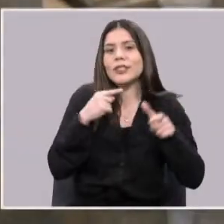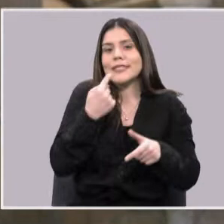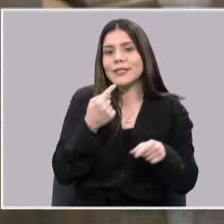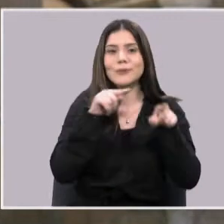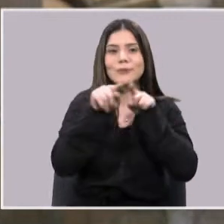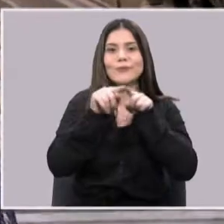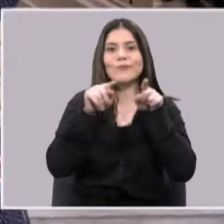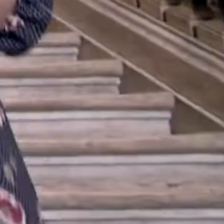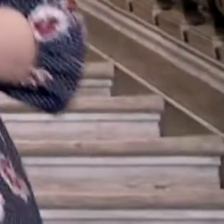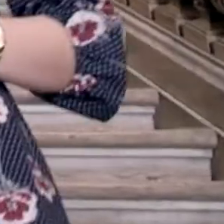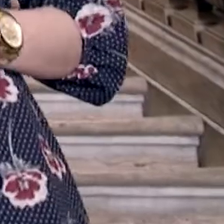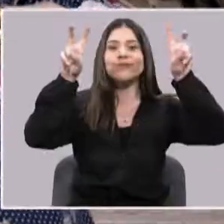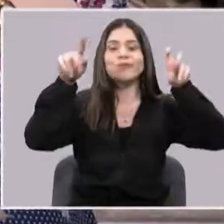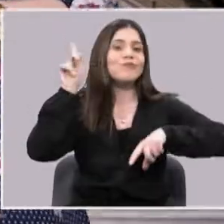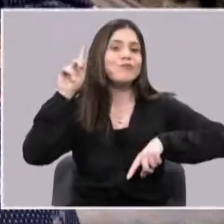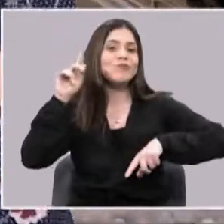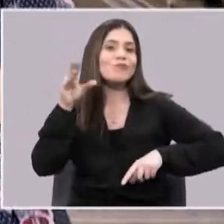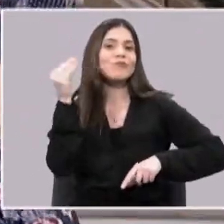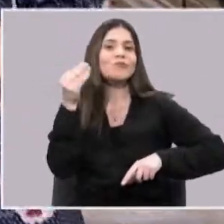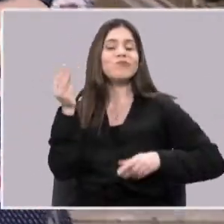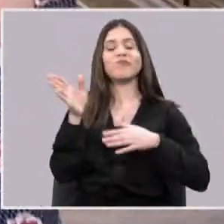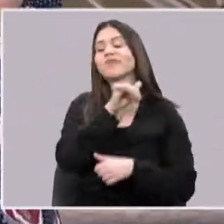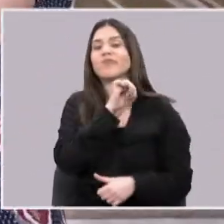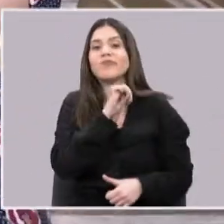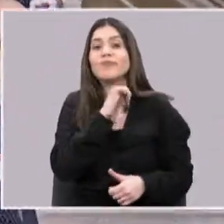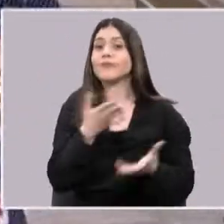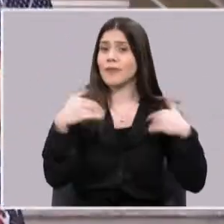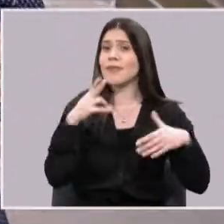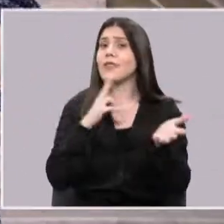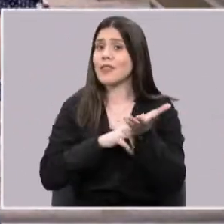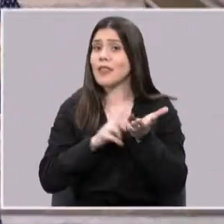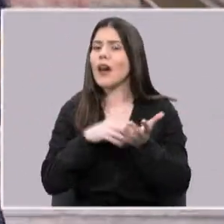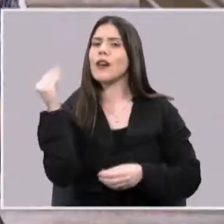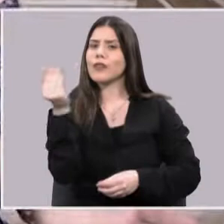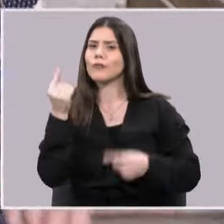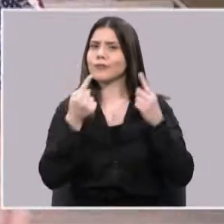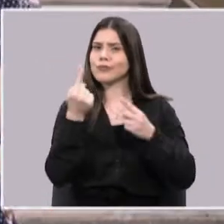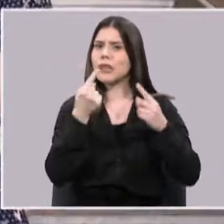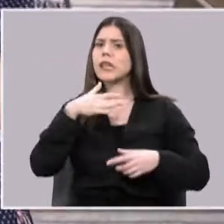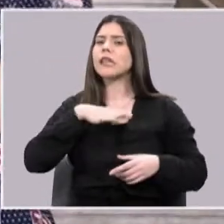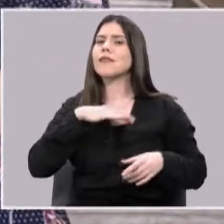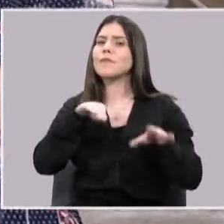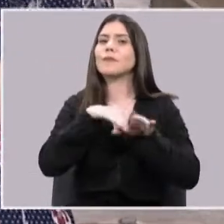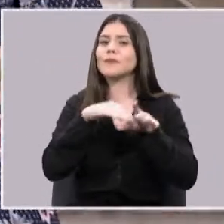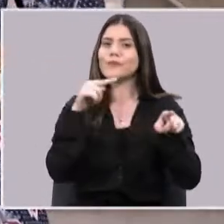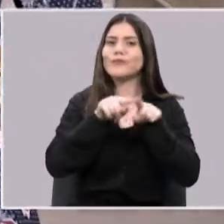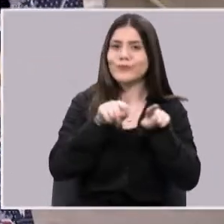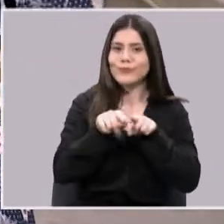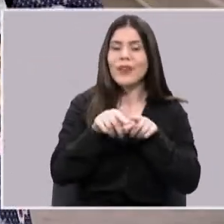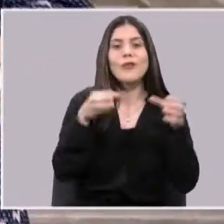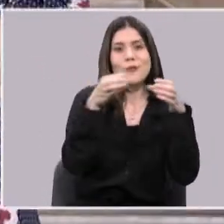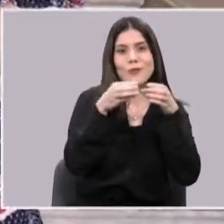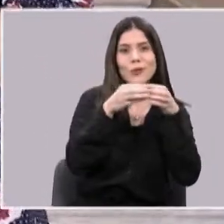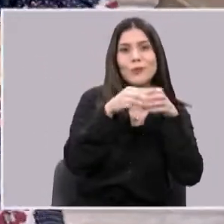Há quem diga que hoje em dia a política é um tema desvalorizado pelos mais novos, mas na verdade há quem ainda se esforce para não deixar cair este